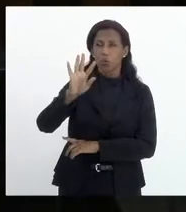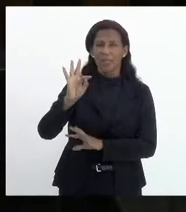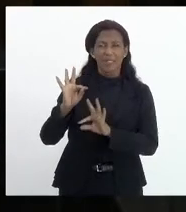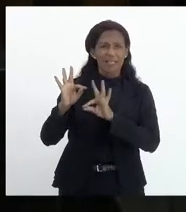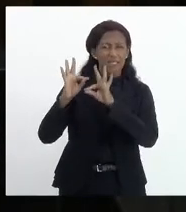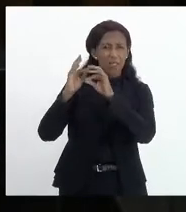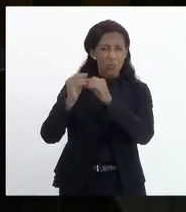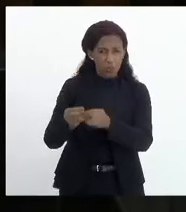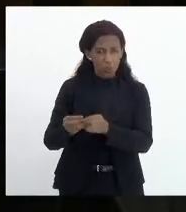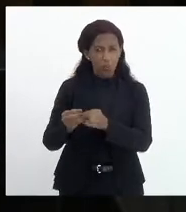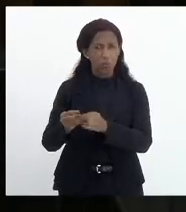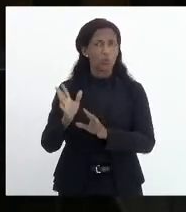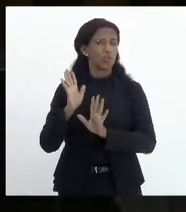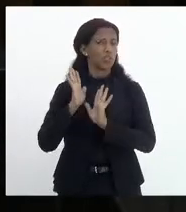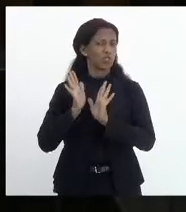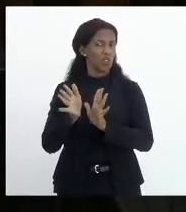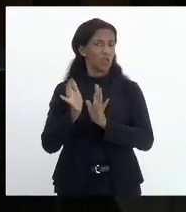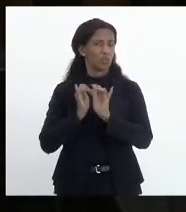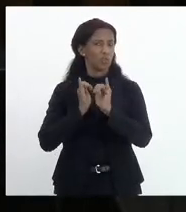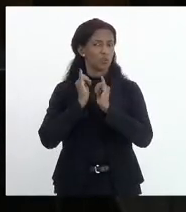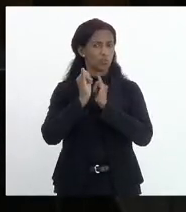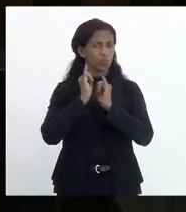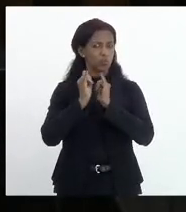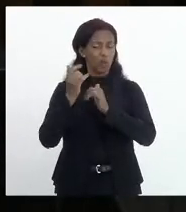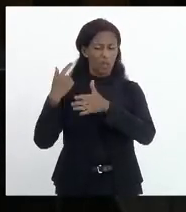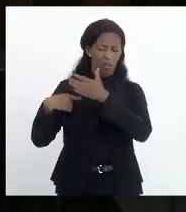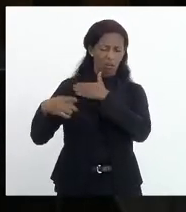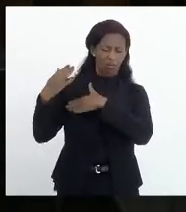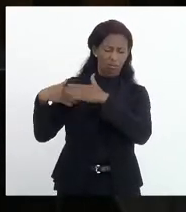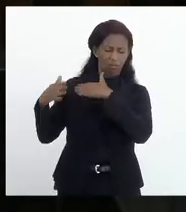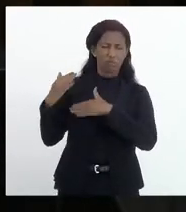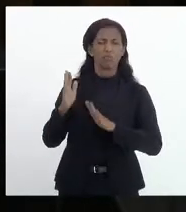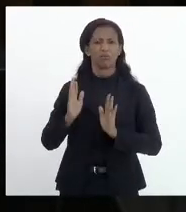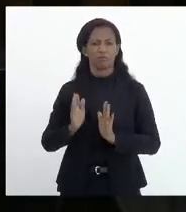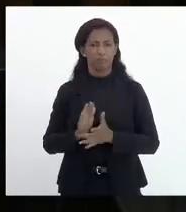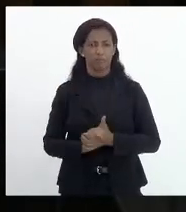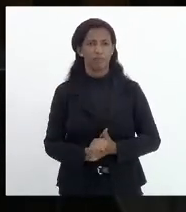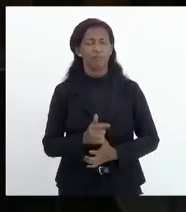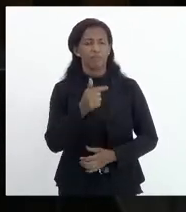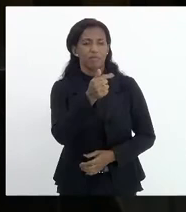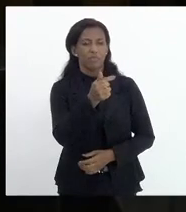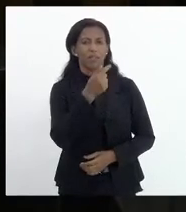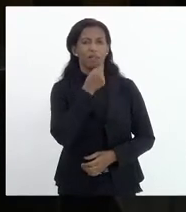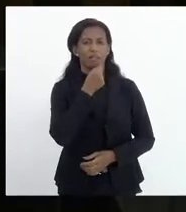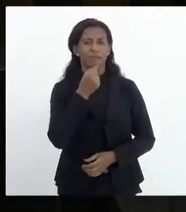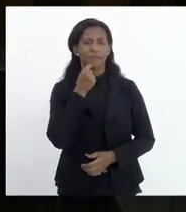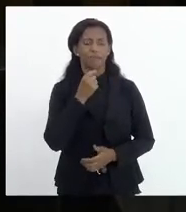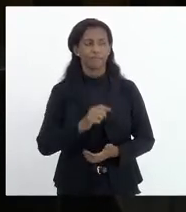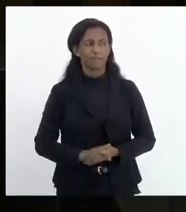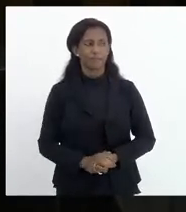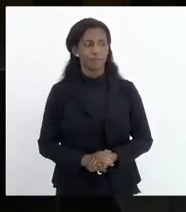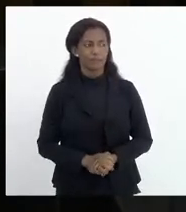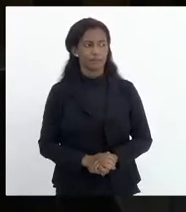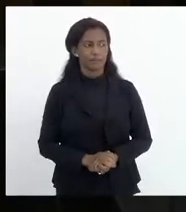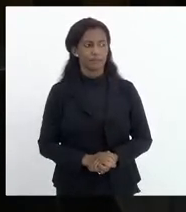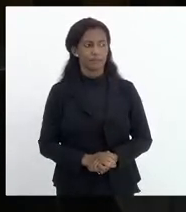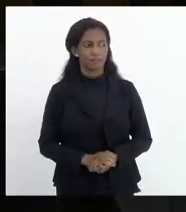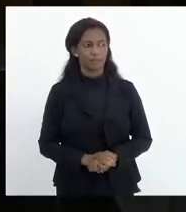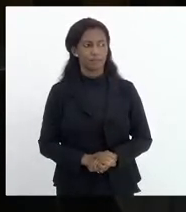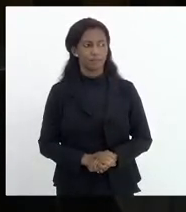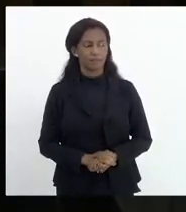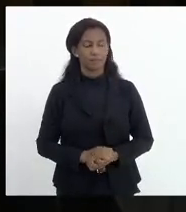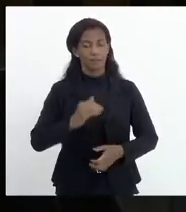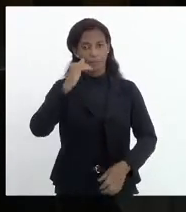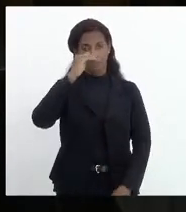me anunciado em antecedência aos Sete de Setembro e O